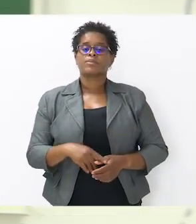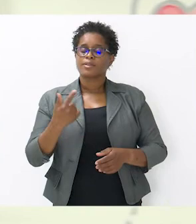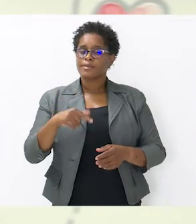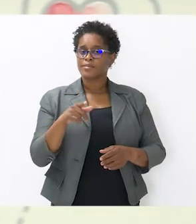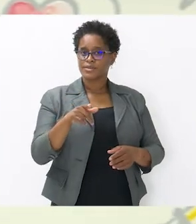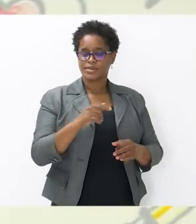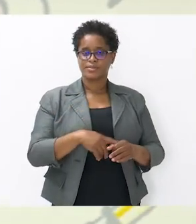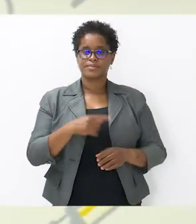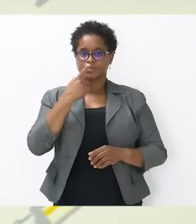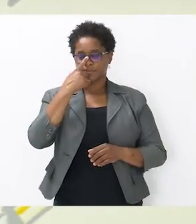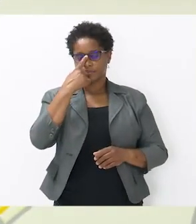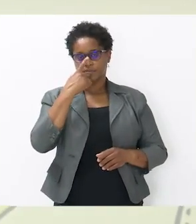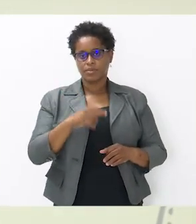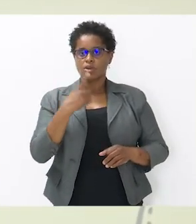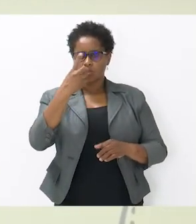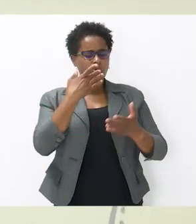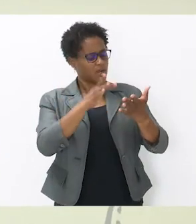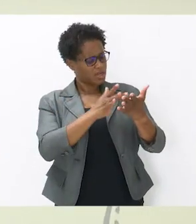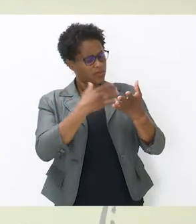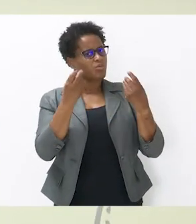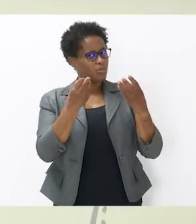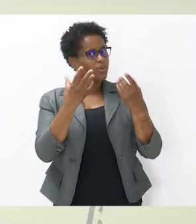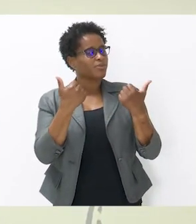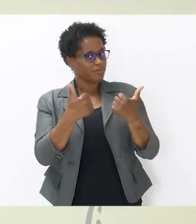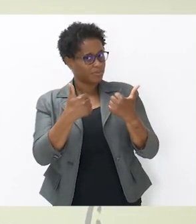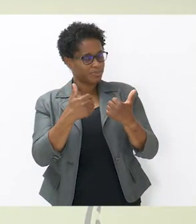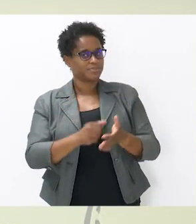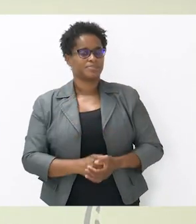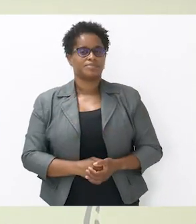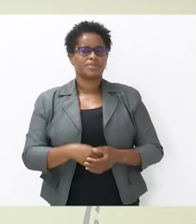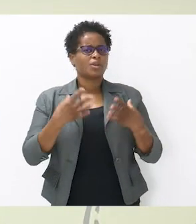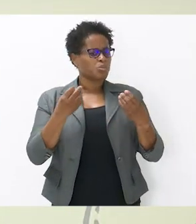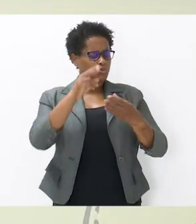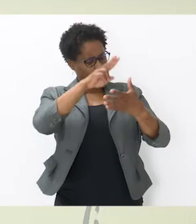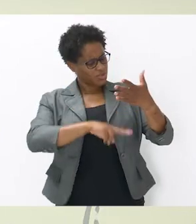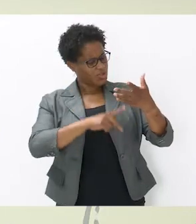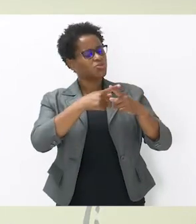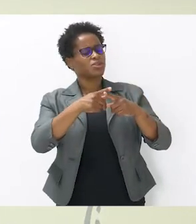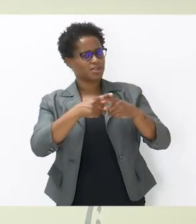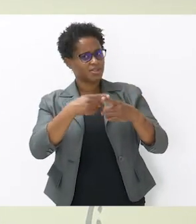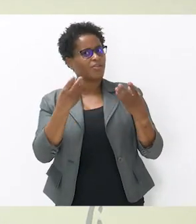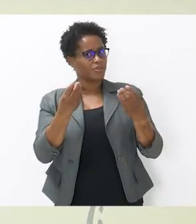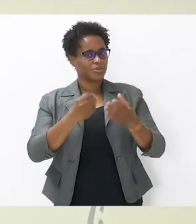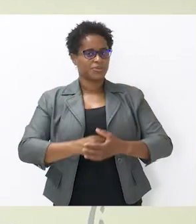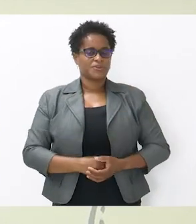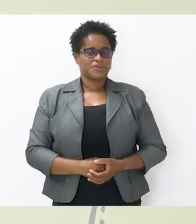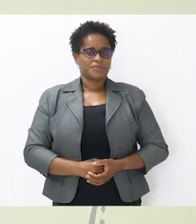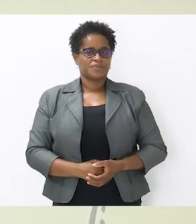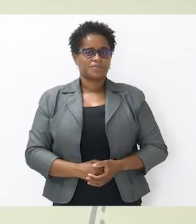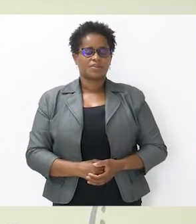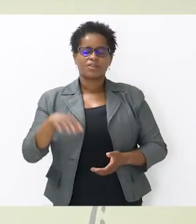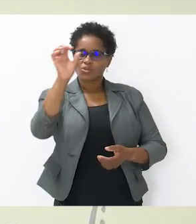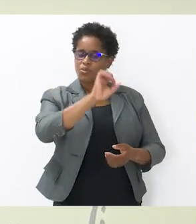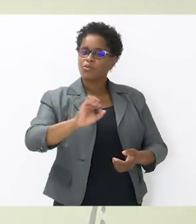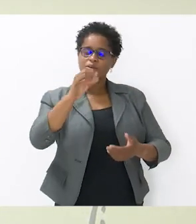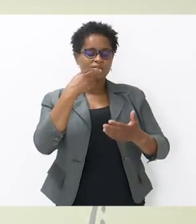Temos aqui um livro bastante rico, que tem muitos textos interessantíssimos. No